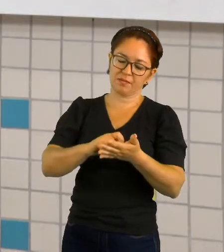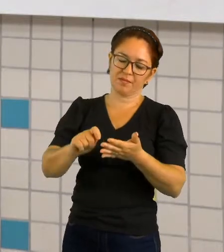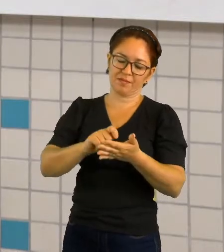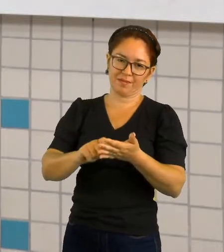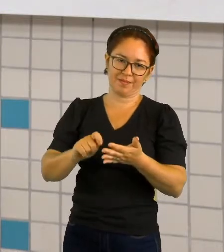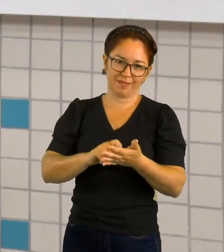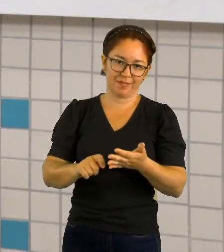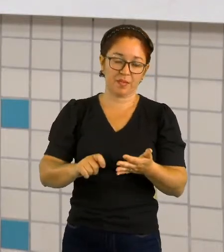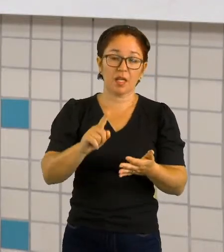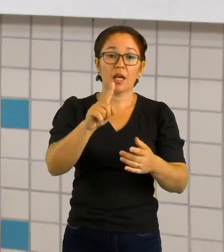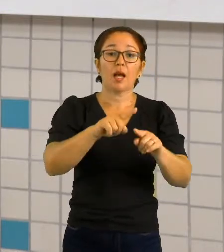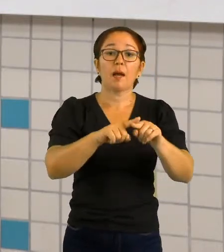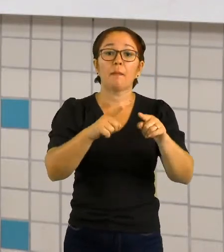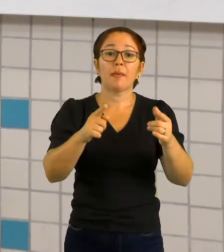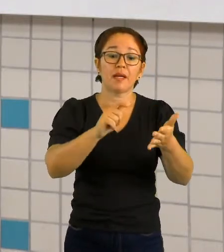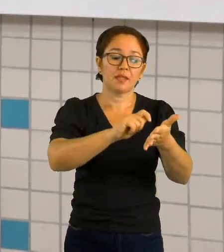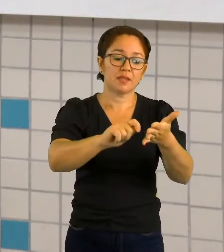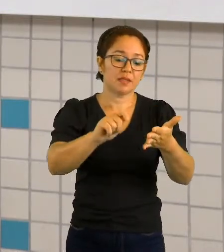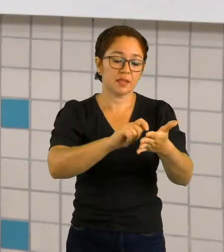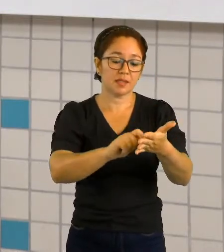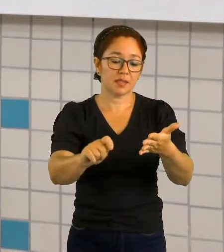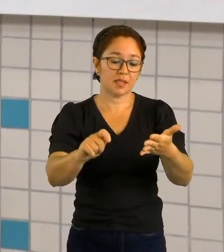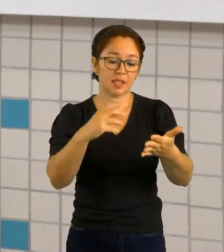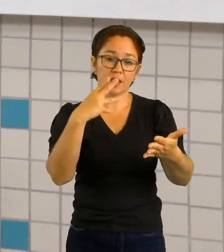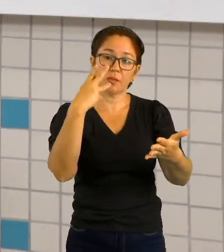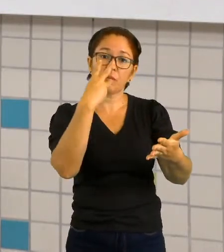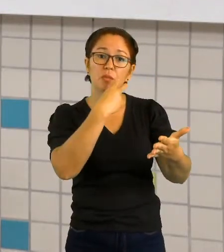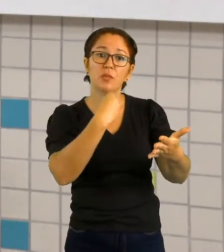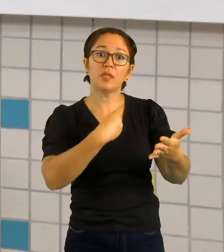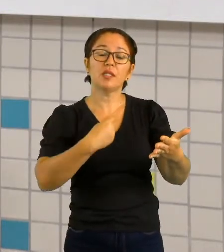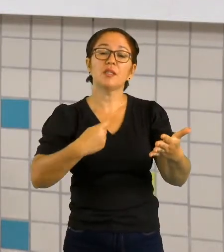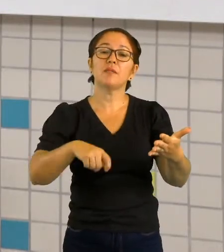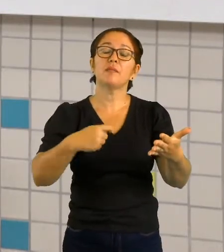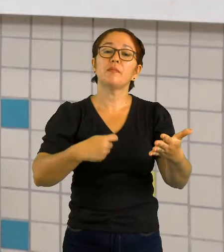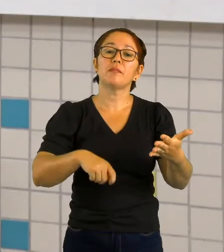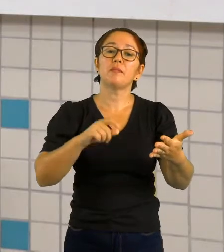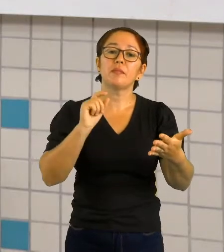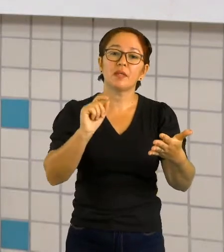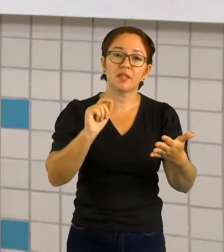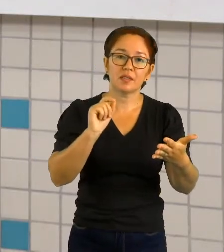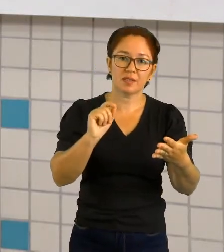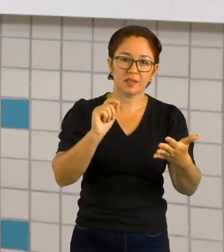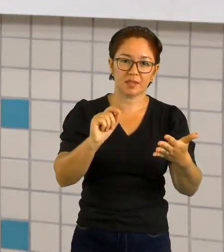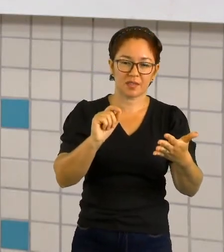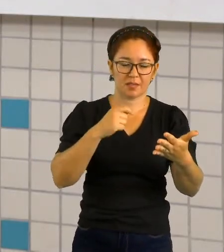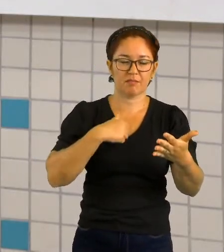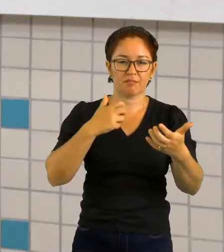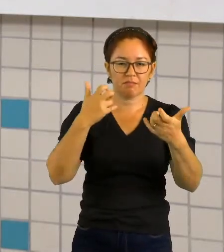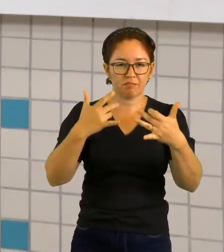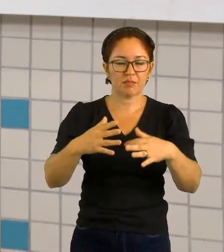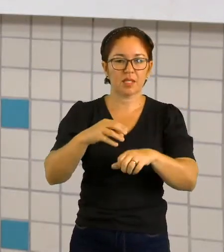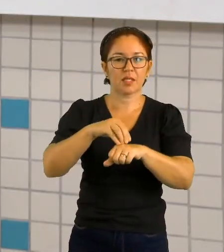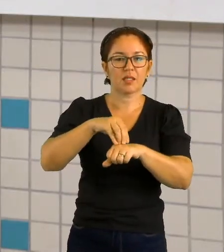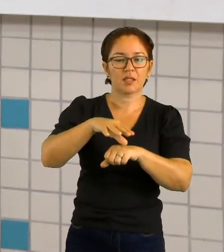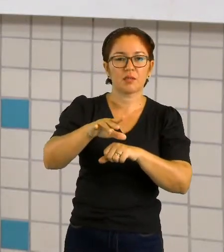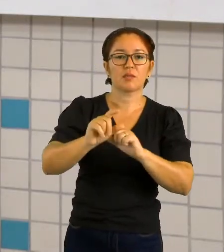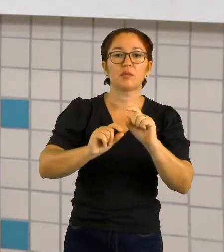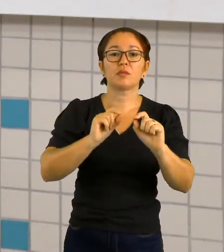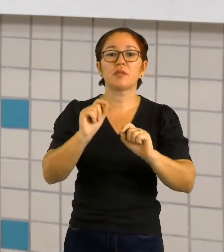esteticamente bonita, é necessário que não nos esqueçamos de algumas convenções. Ou